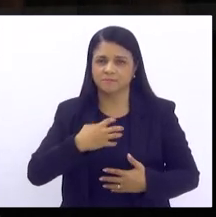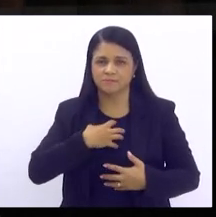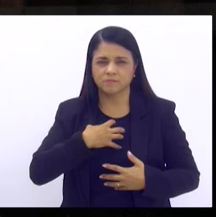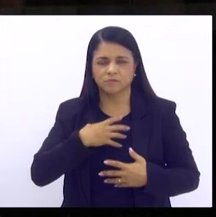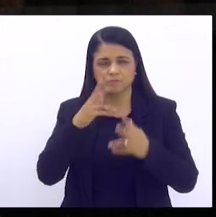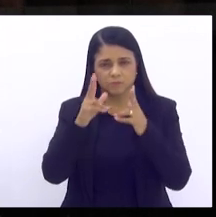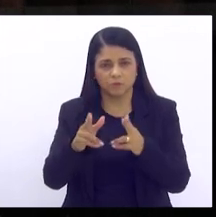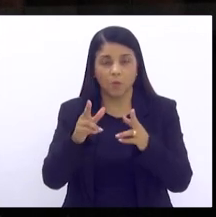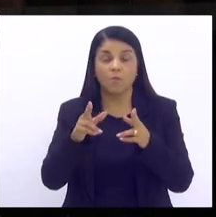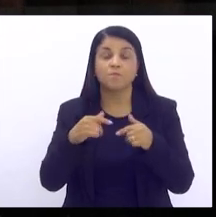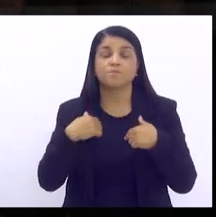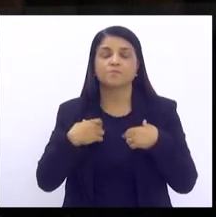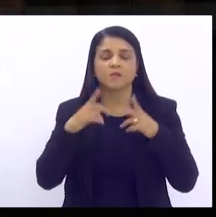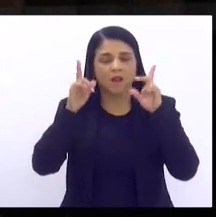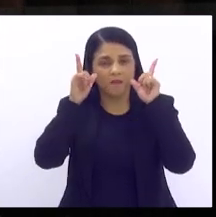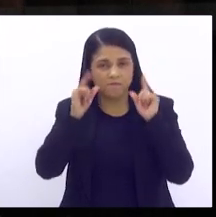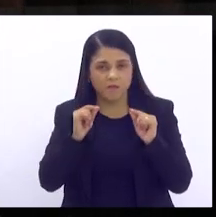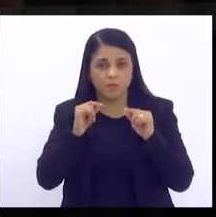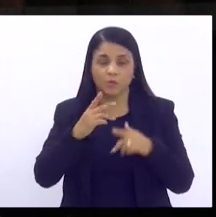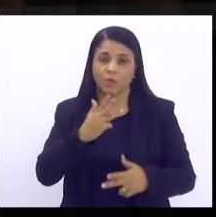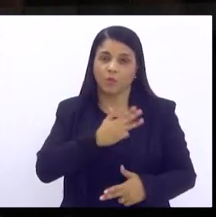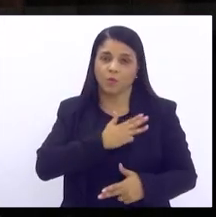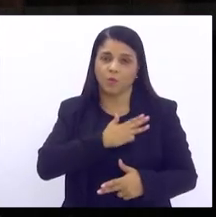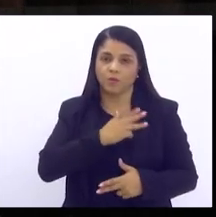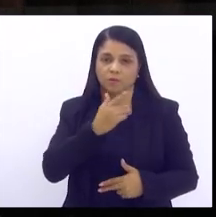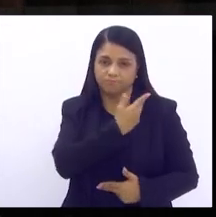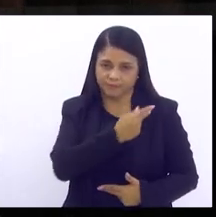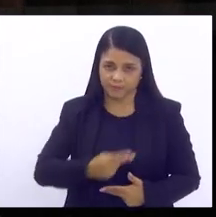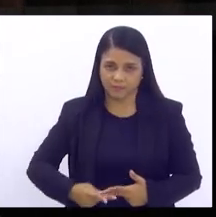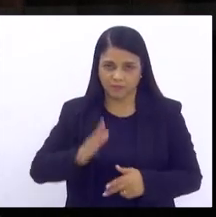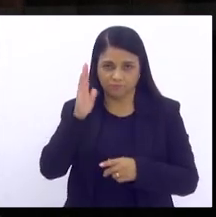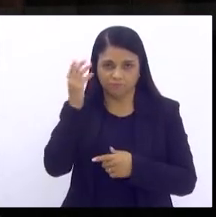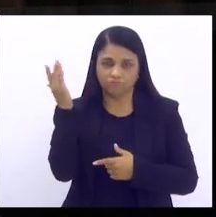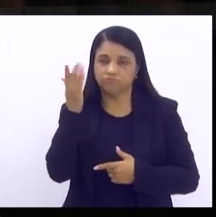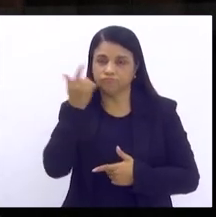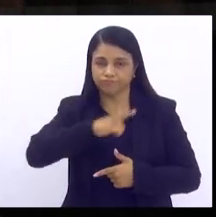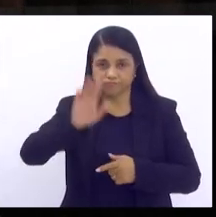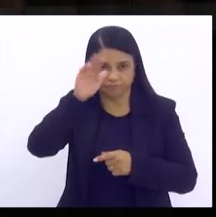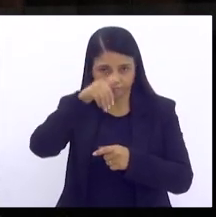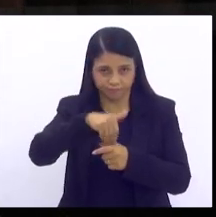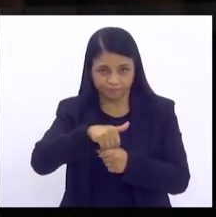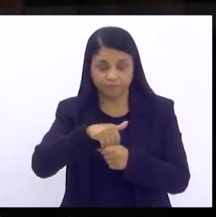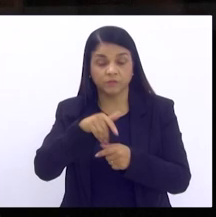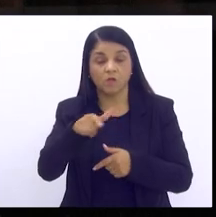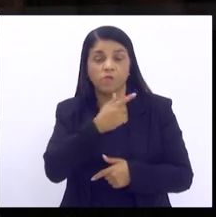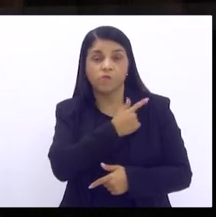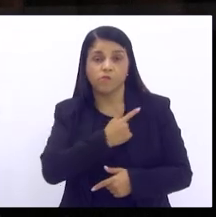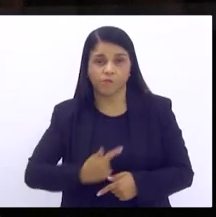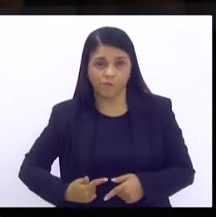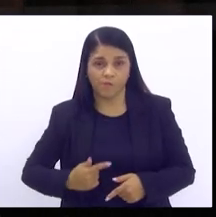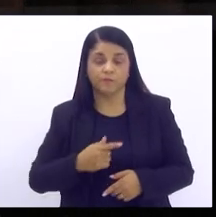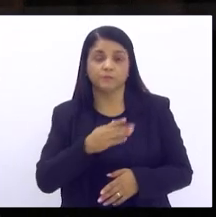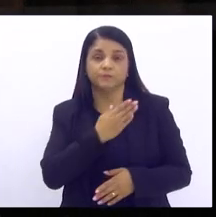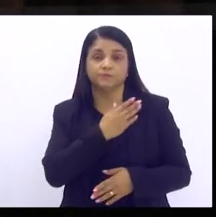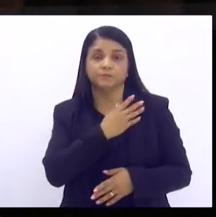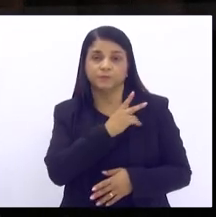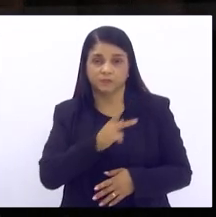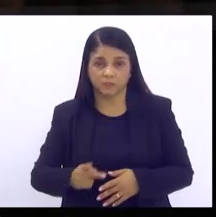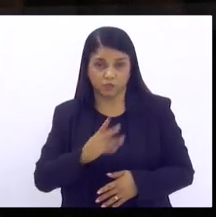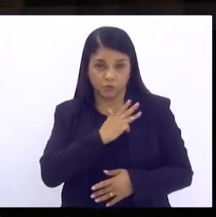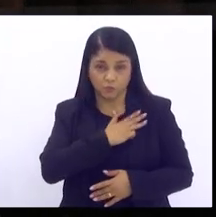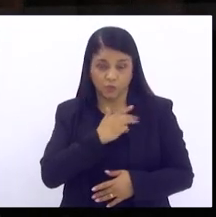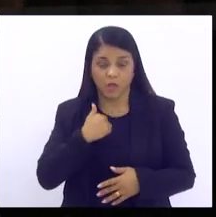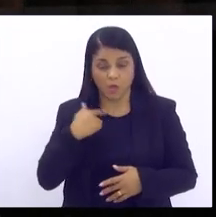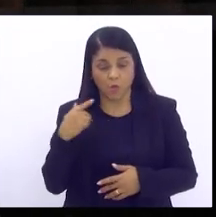que o Lula foi eleito. E o governo Lula foi o governo que mais fez pela educação. Eu, como professora, vivenciei